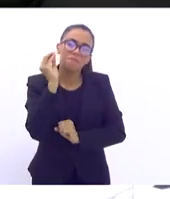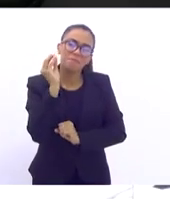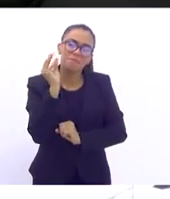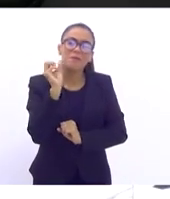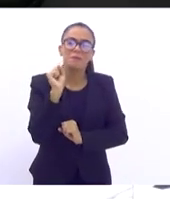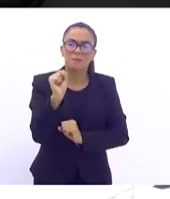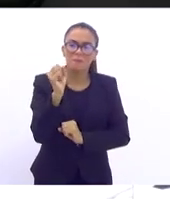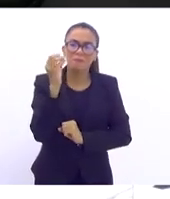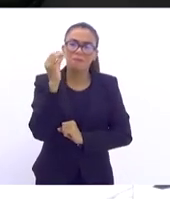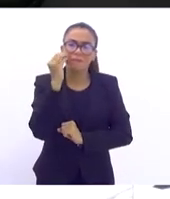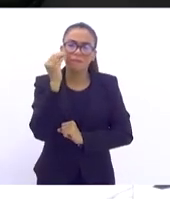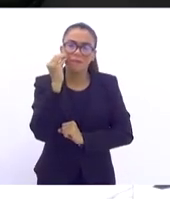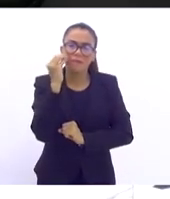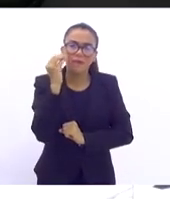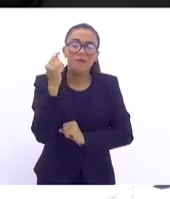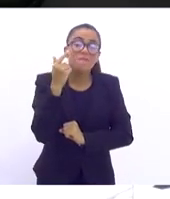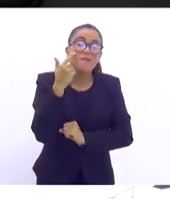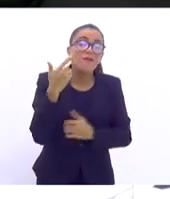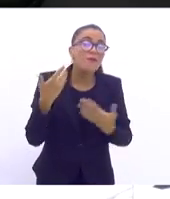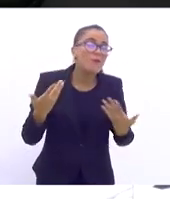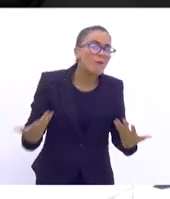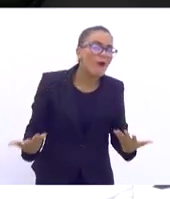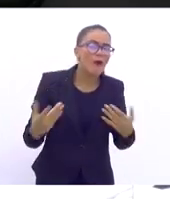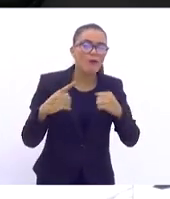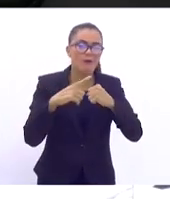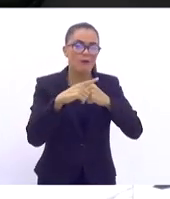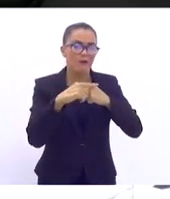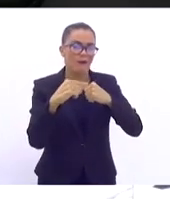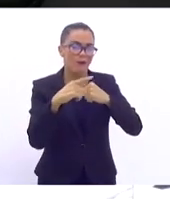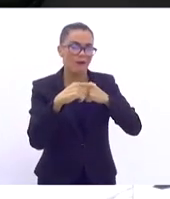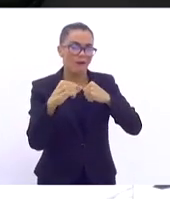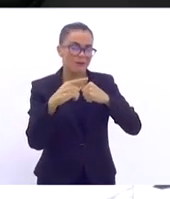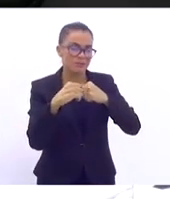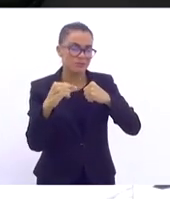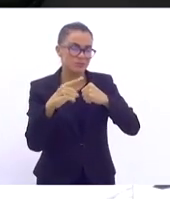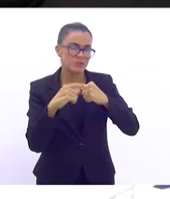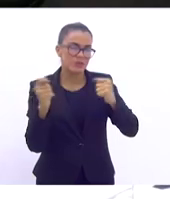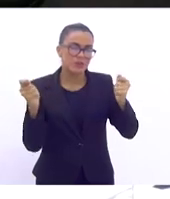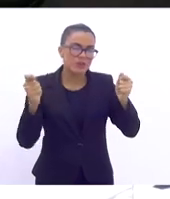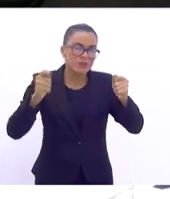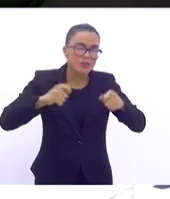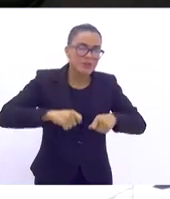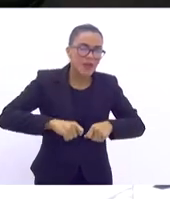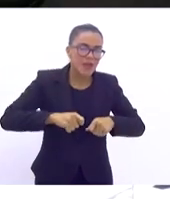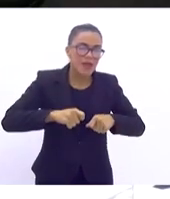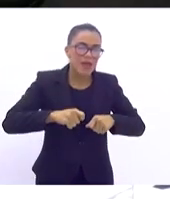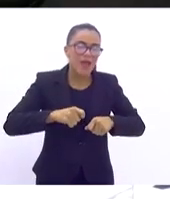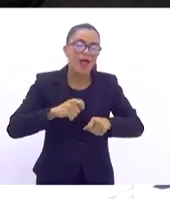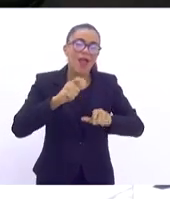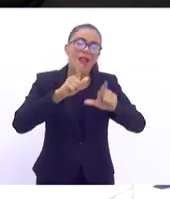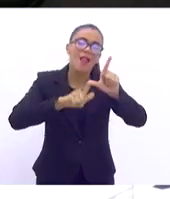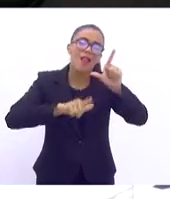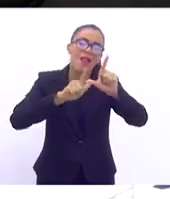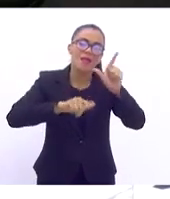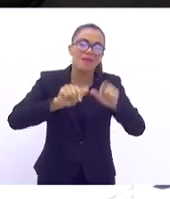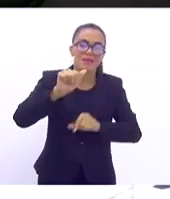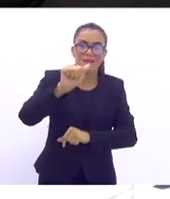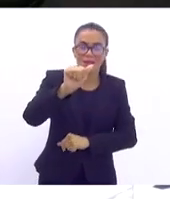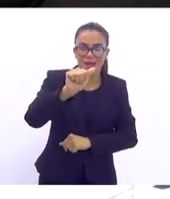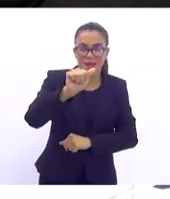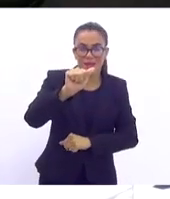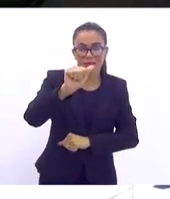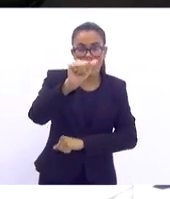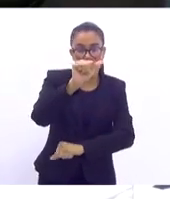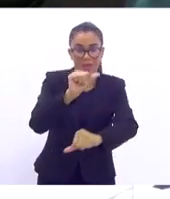tentar ver que artigo do Regimento caberia ter a letra A porque aí alteraria